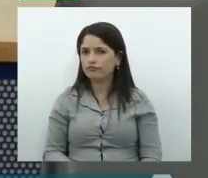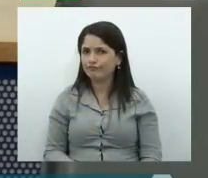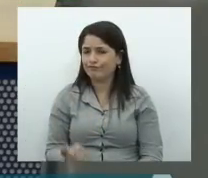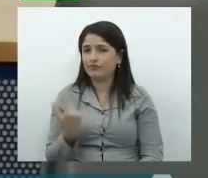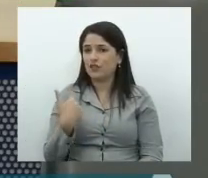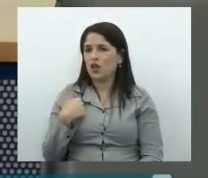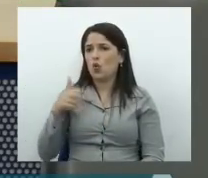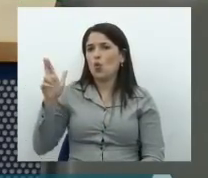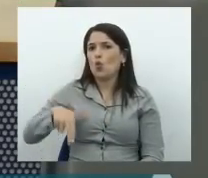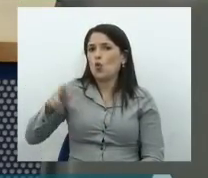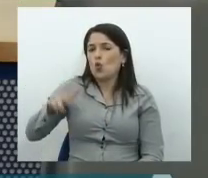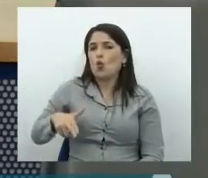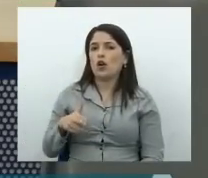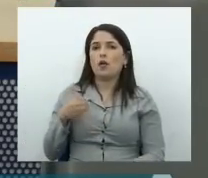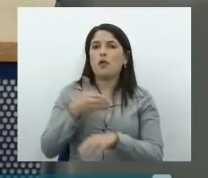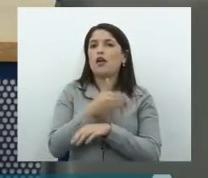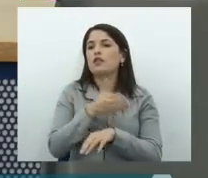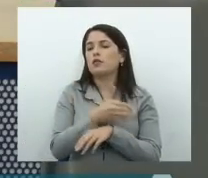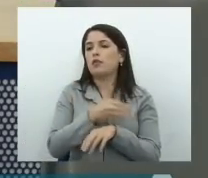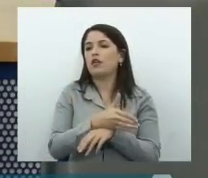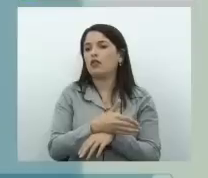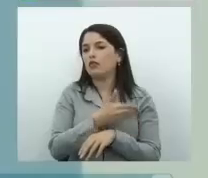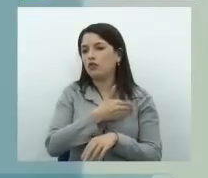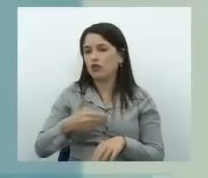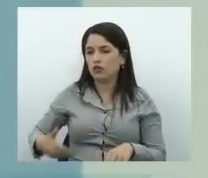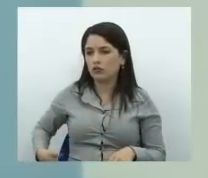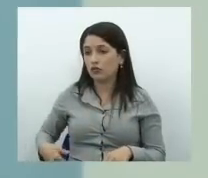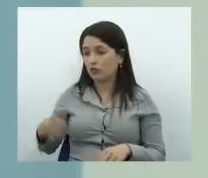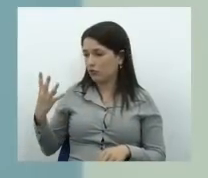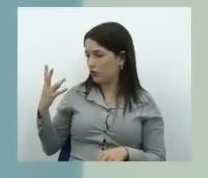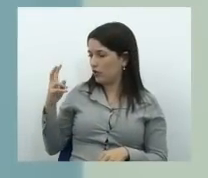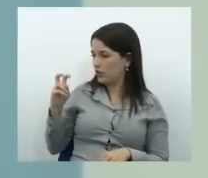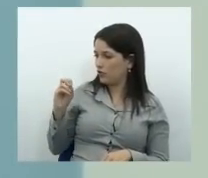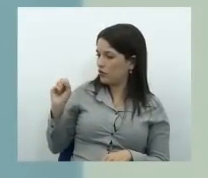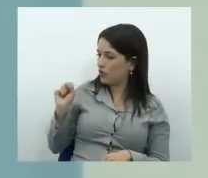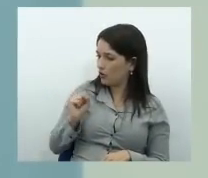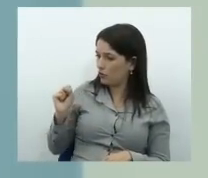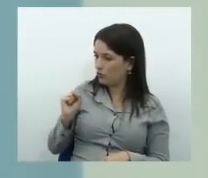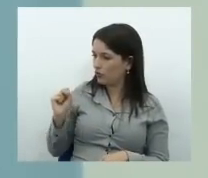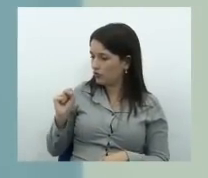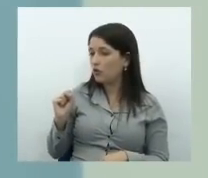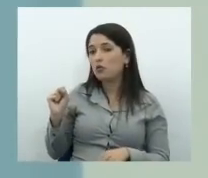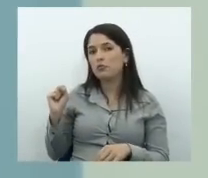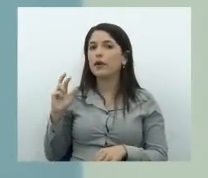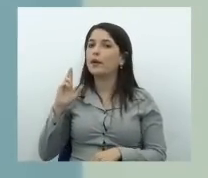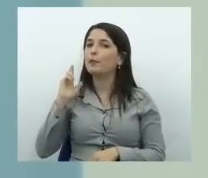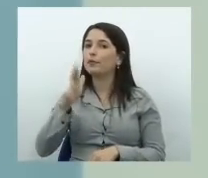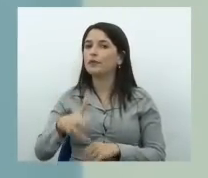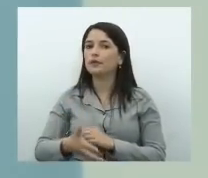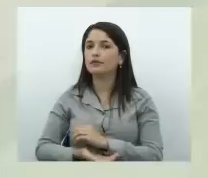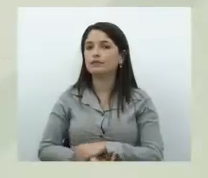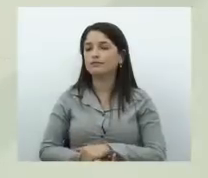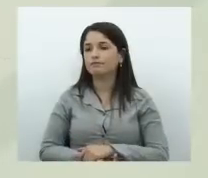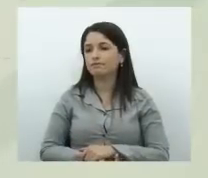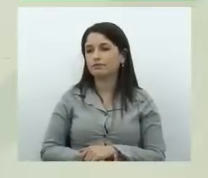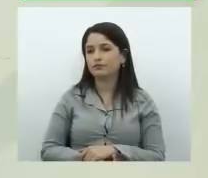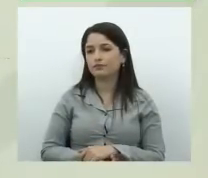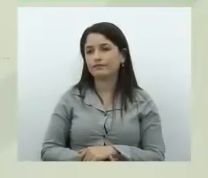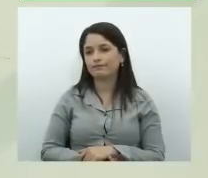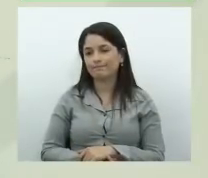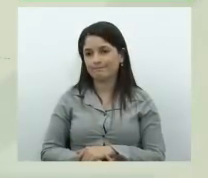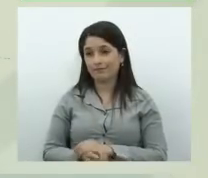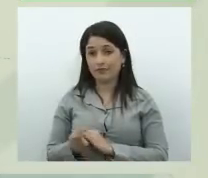de governo nenhum. Muito obrigado, candidato. 45 segundos para a tréplica, Wagner Freitas, por favor. Você que está